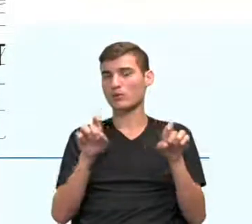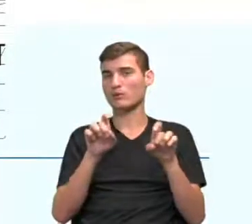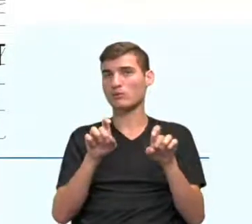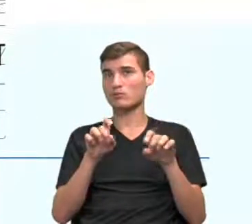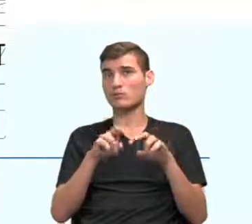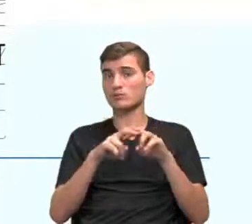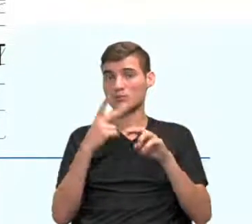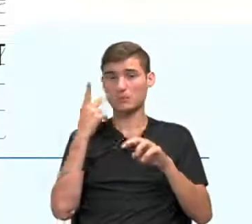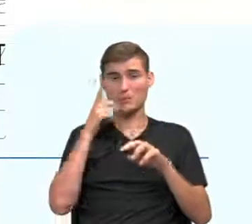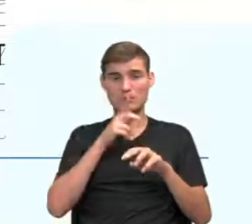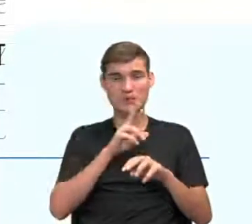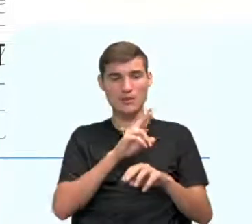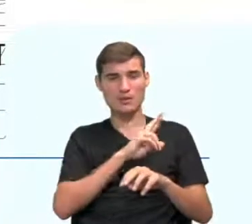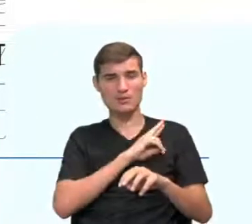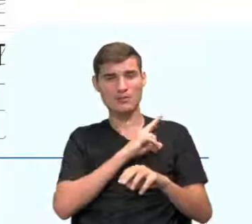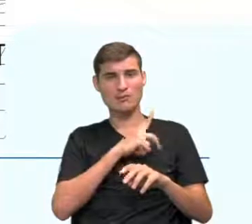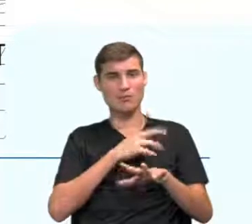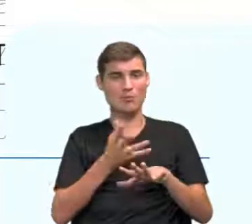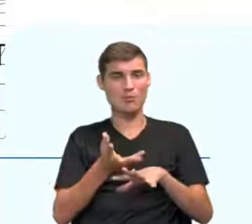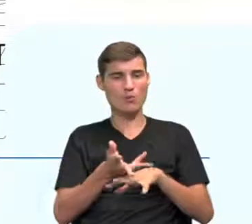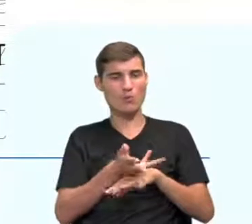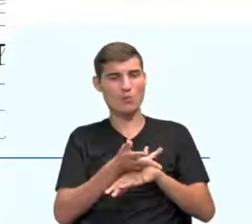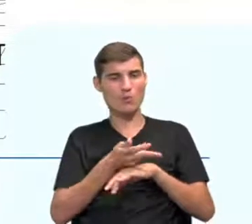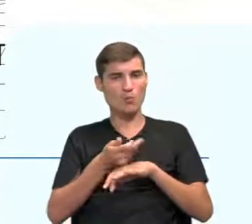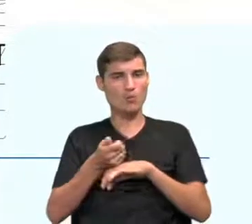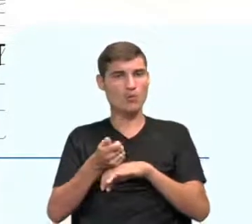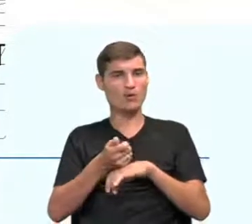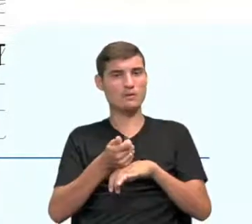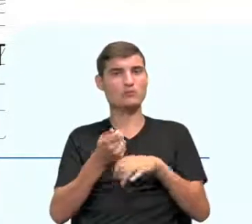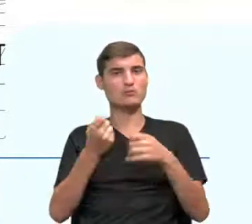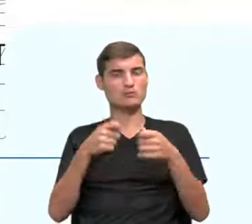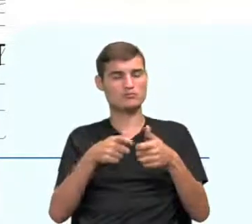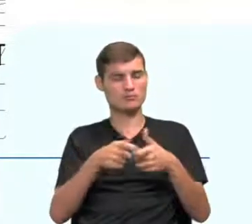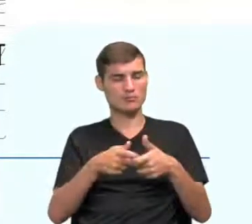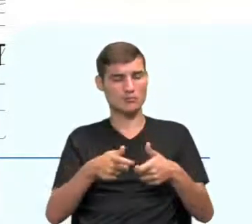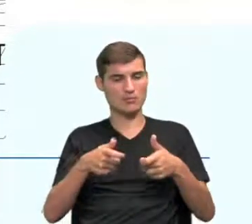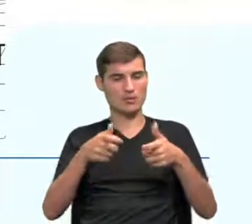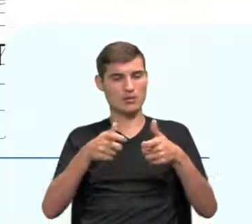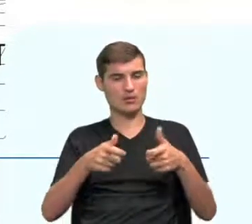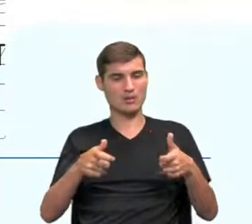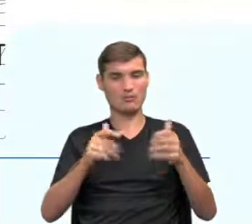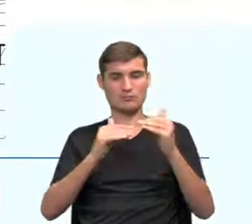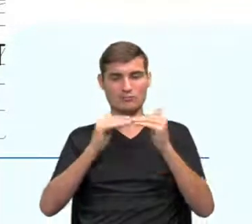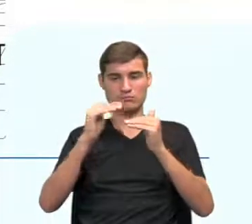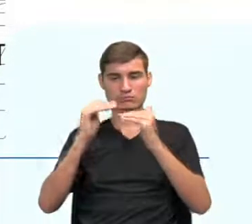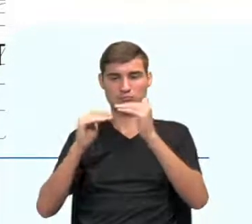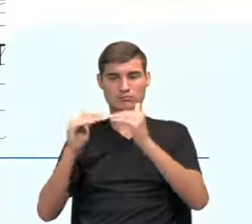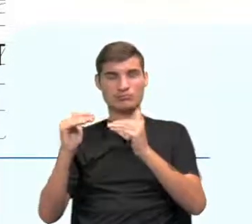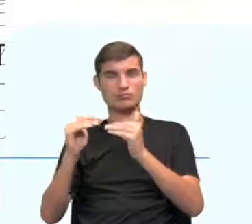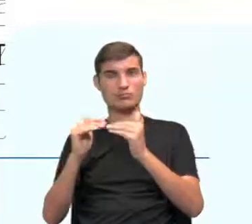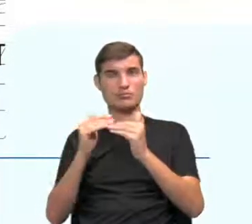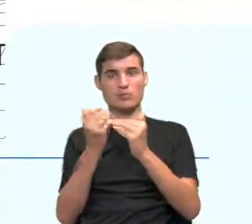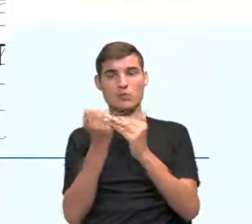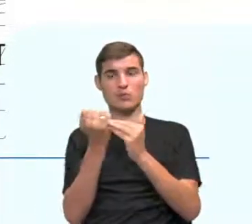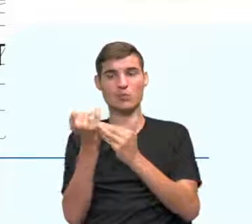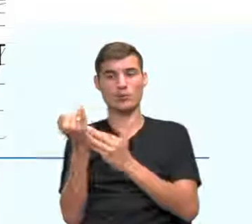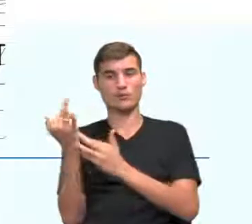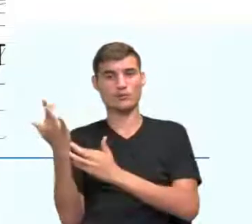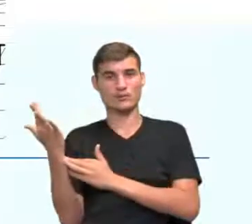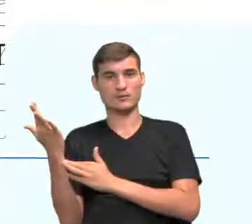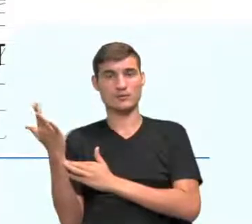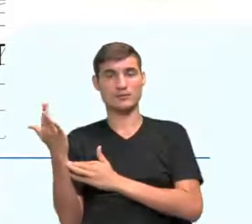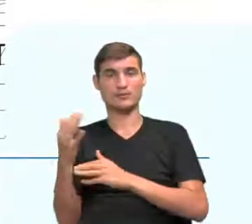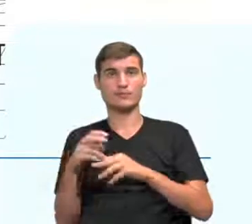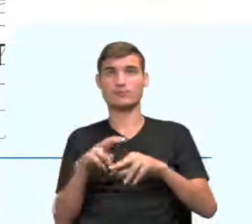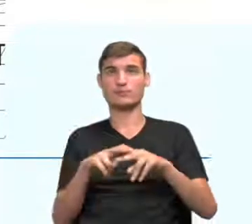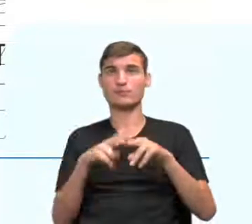eu representar com qualidade esse sinal, eu tenho que aumentar muito os níveis de quantização. Então,